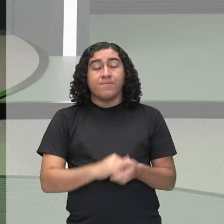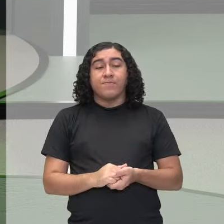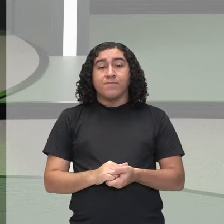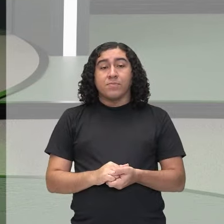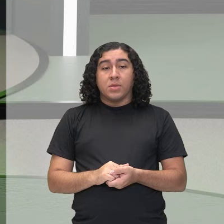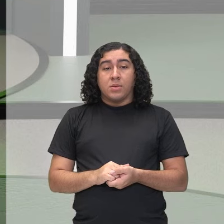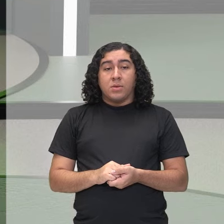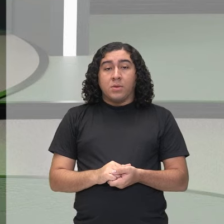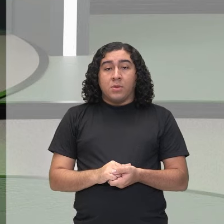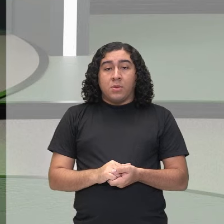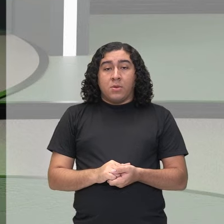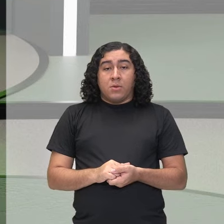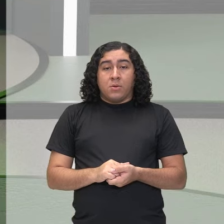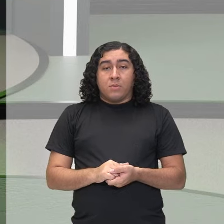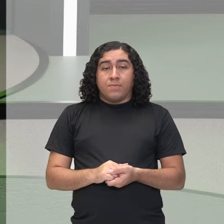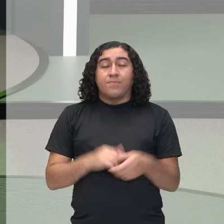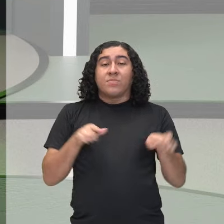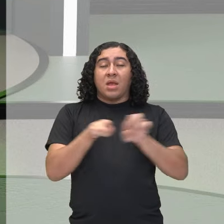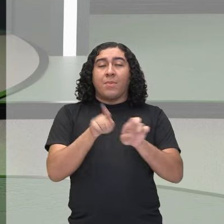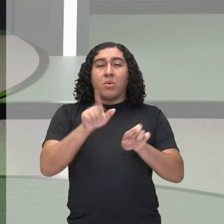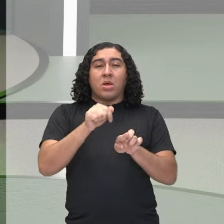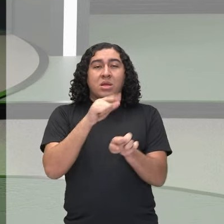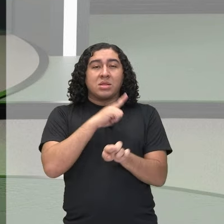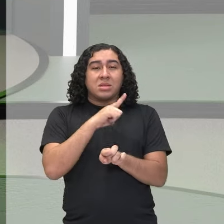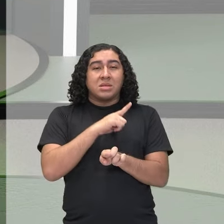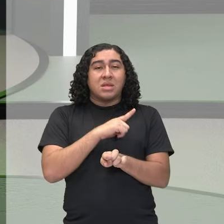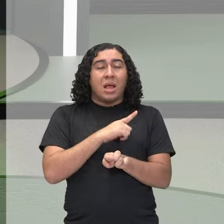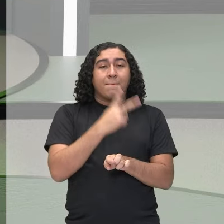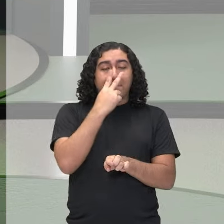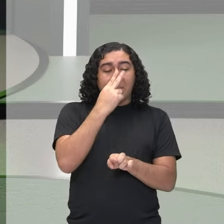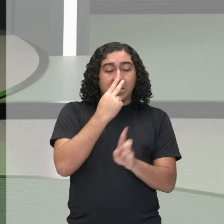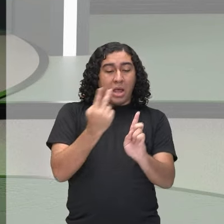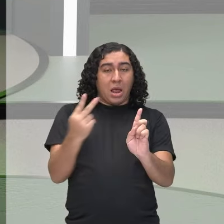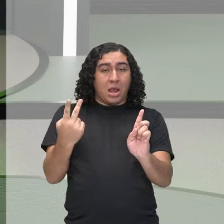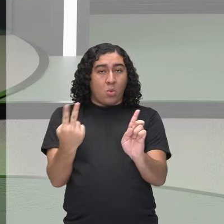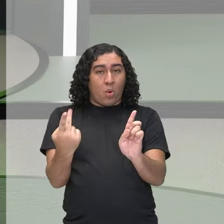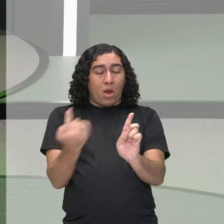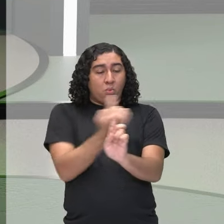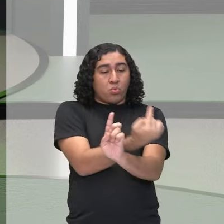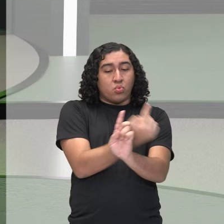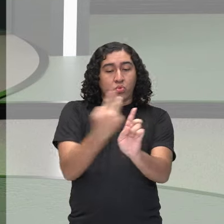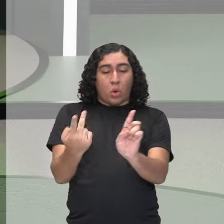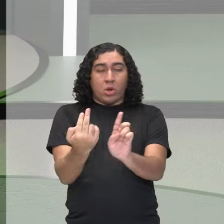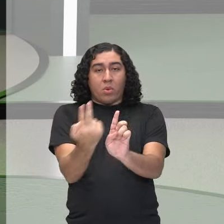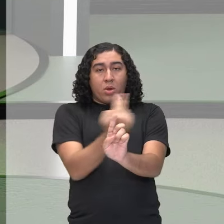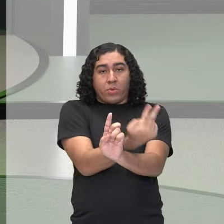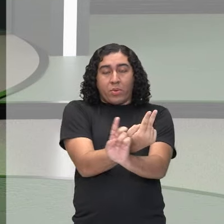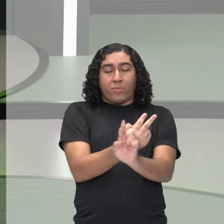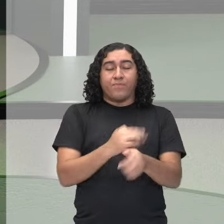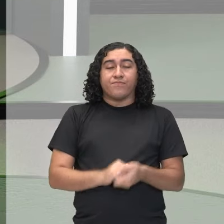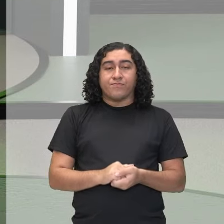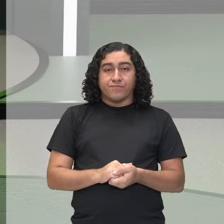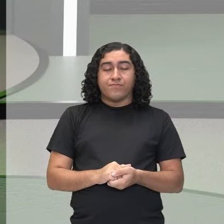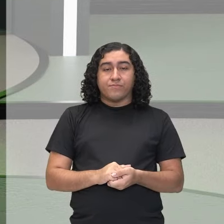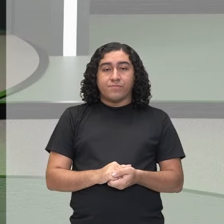triblásticos. Sua simetria é bilateral, na maioria das espécies. São o segundo